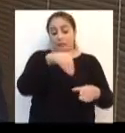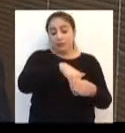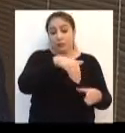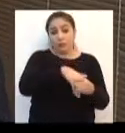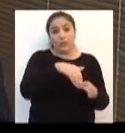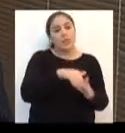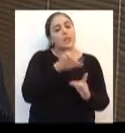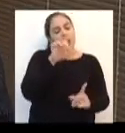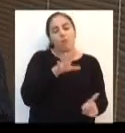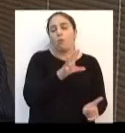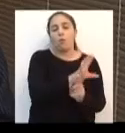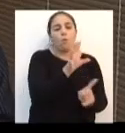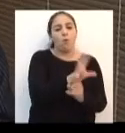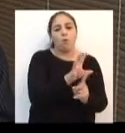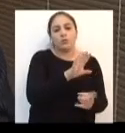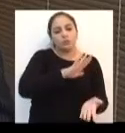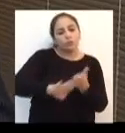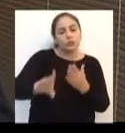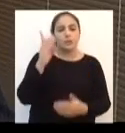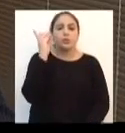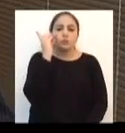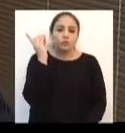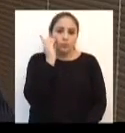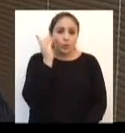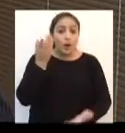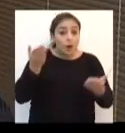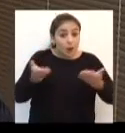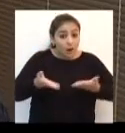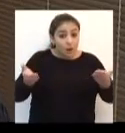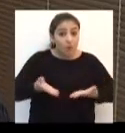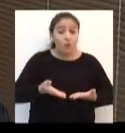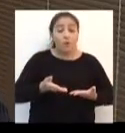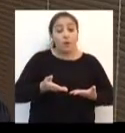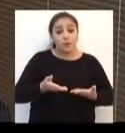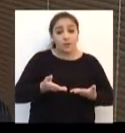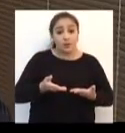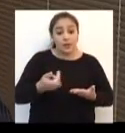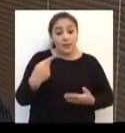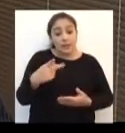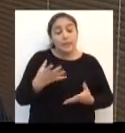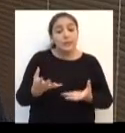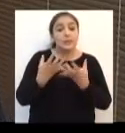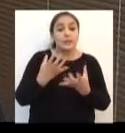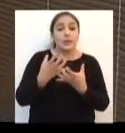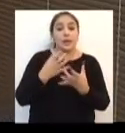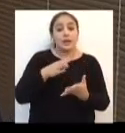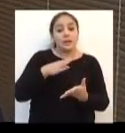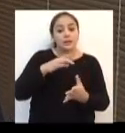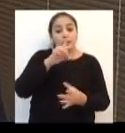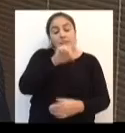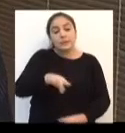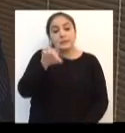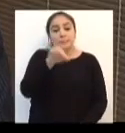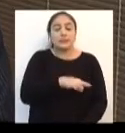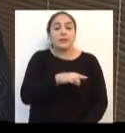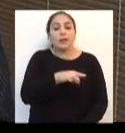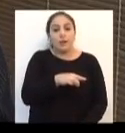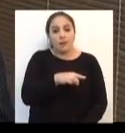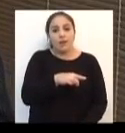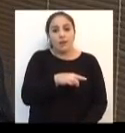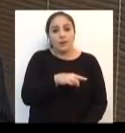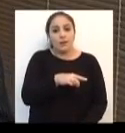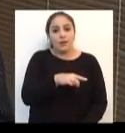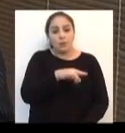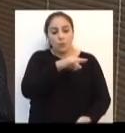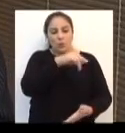impeachment, contrário ao impeachment. E agora ele define pela anulação do pedido de impeachment. Isso